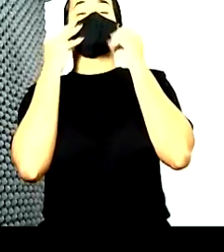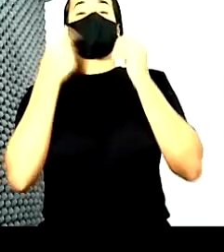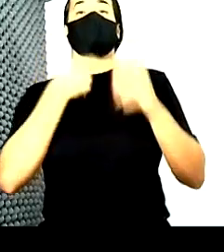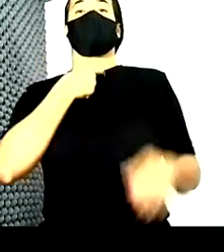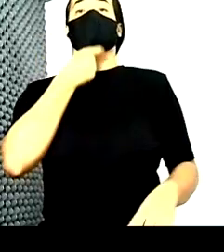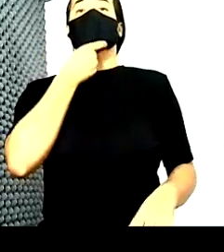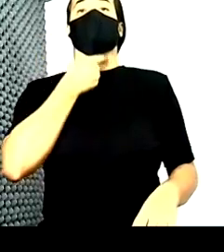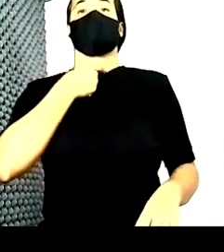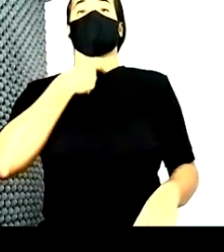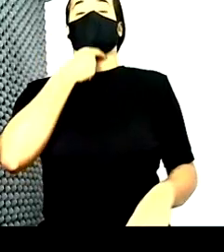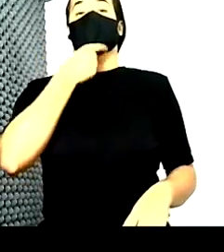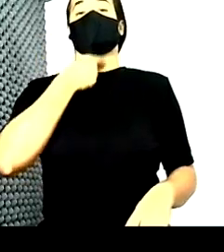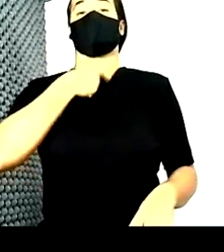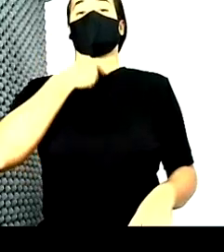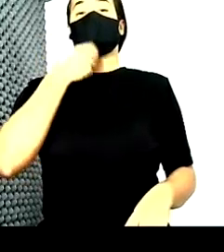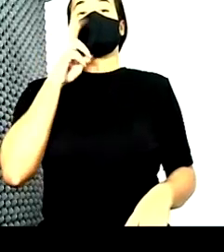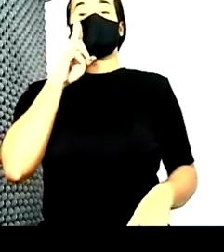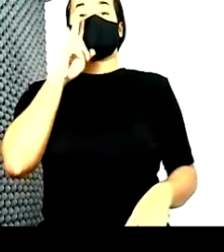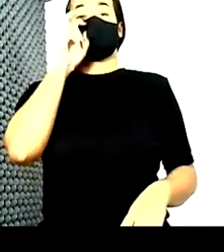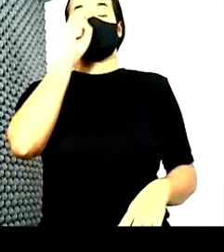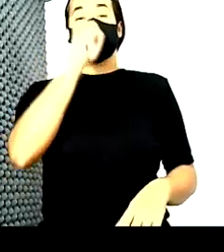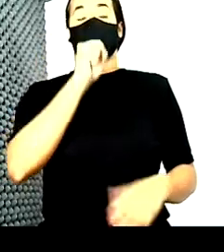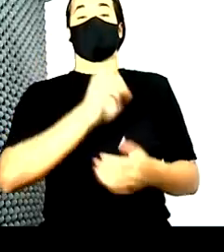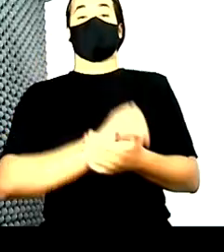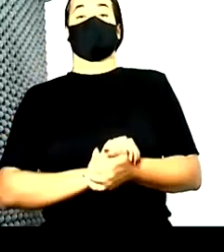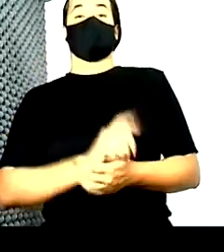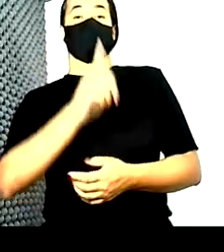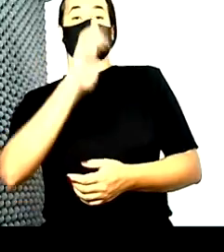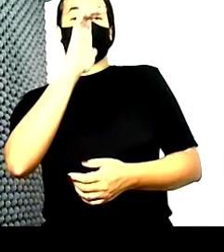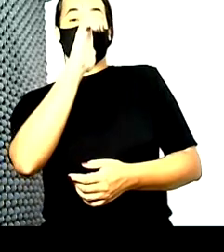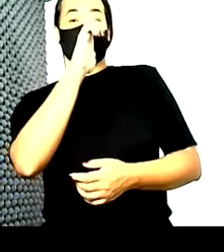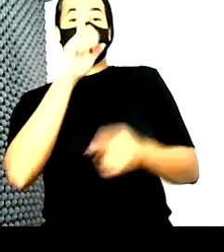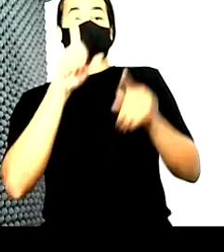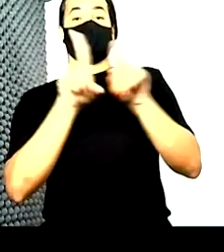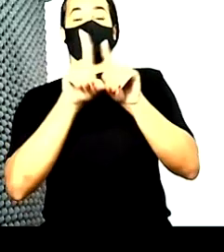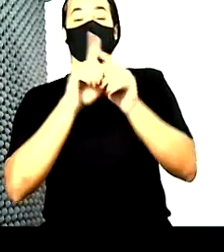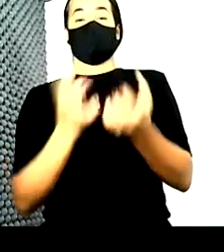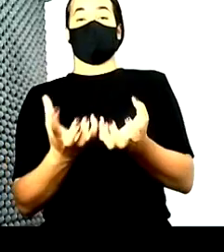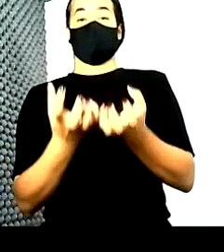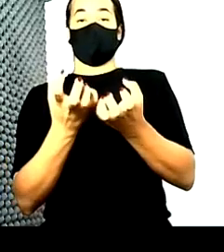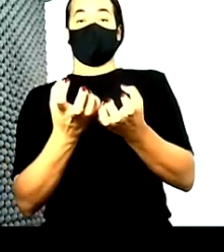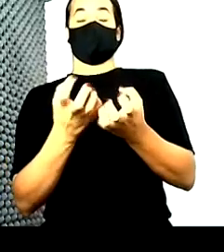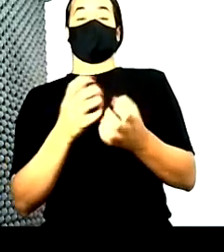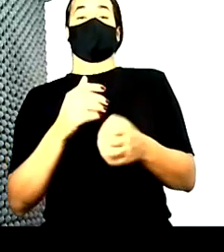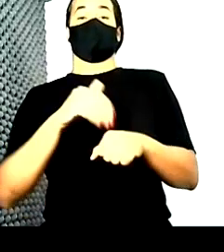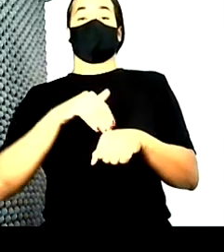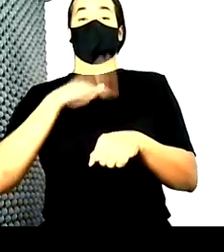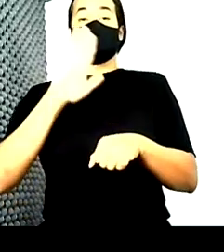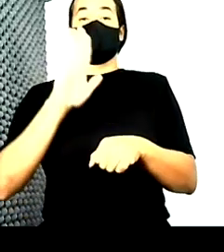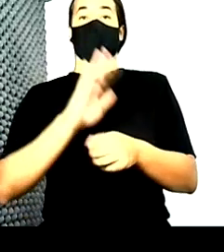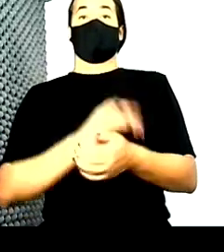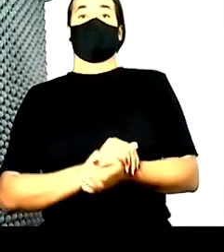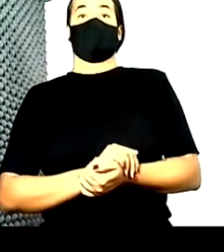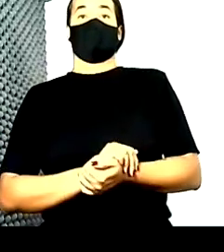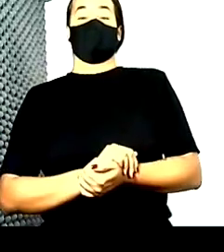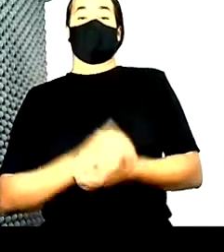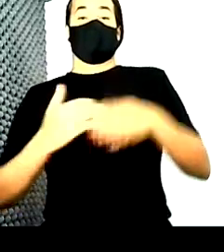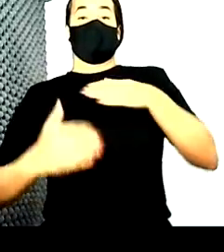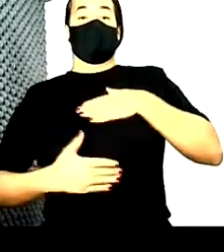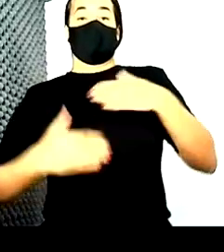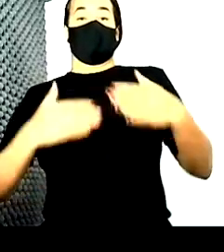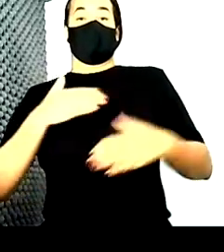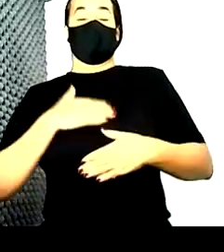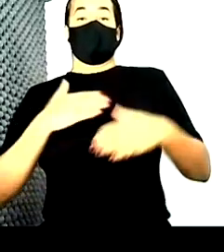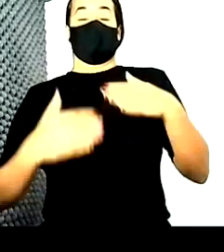alterações no tom, vai ficar mais grave. Pênis e testículos vão ter seu aumento de tamanho. E o corpo inteiro também, como no caso da mulher,